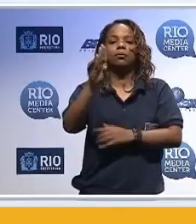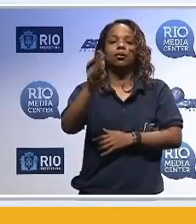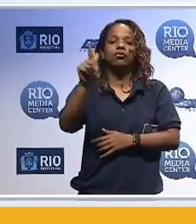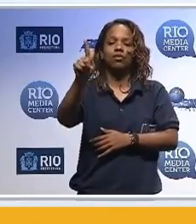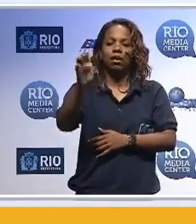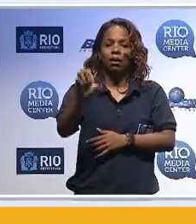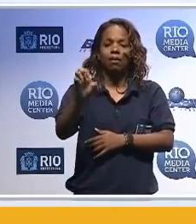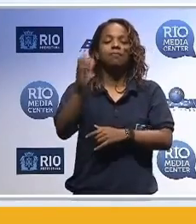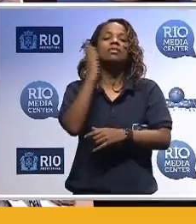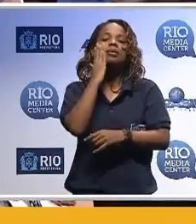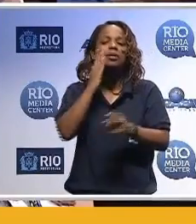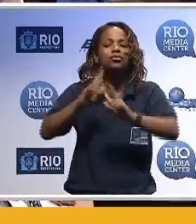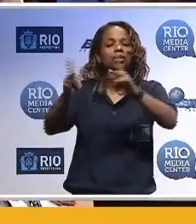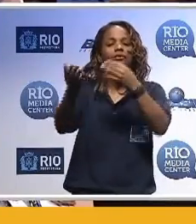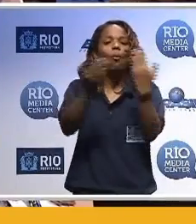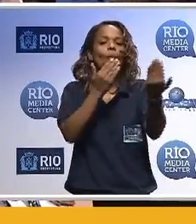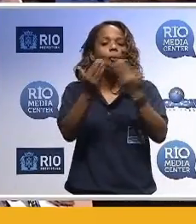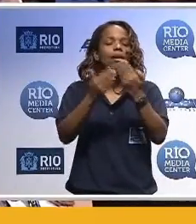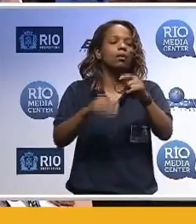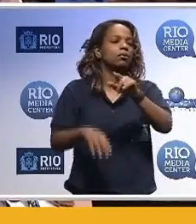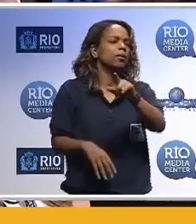essa diferença. Mas...